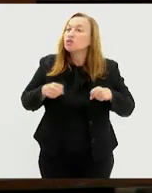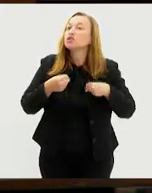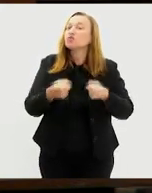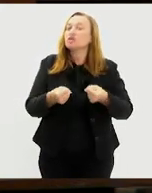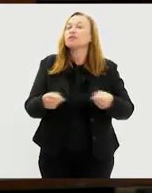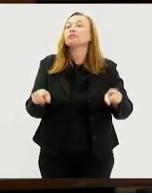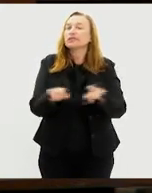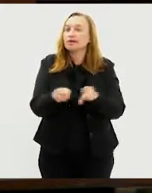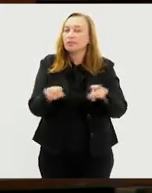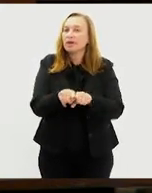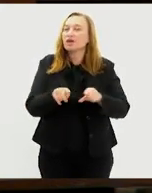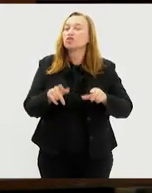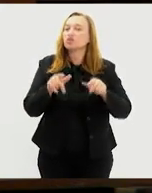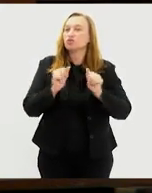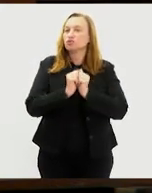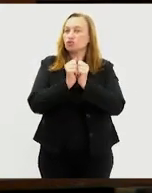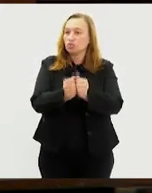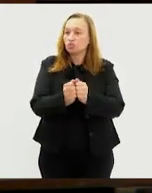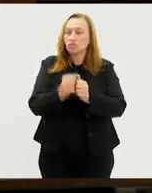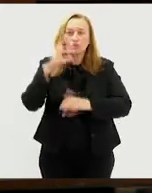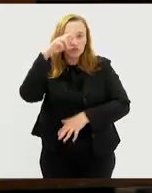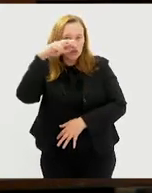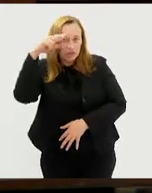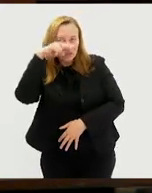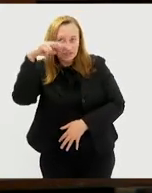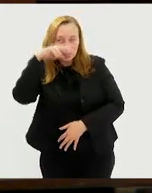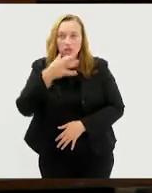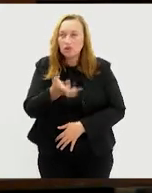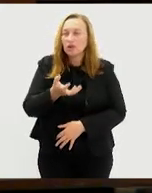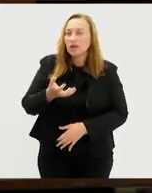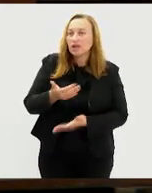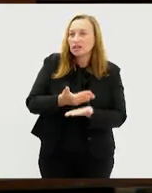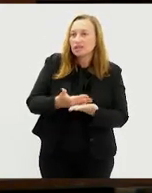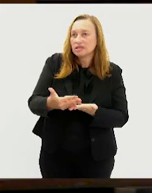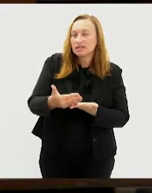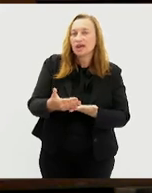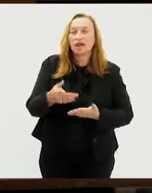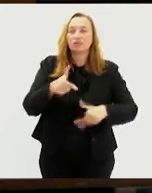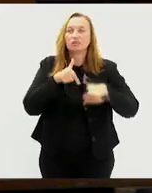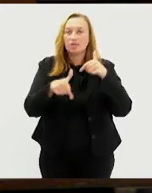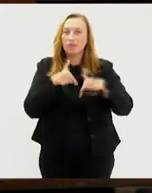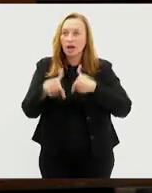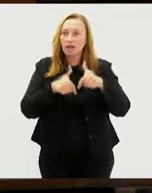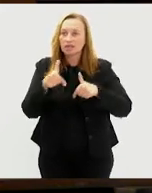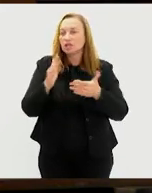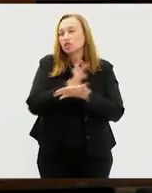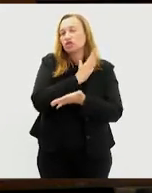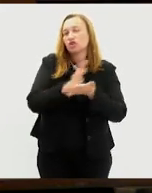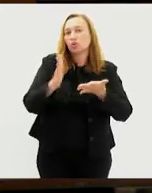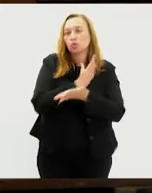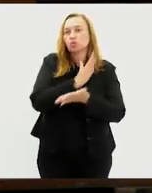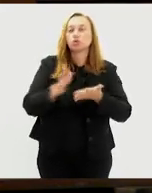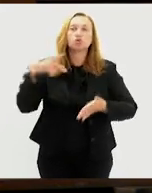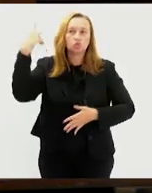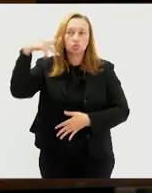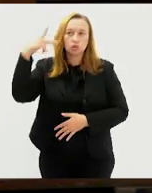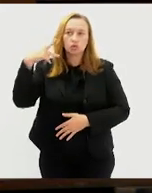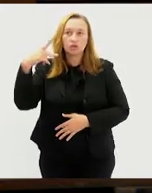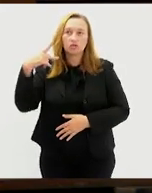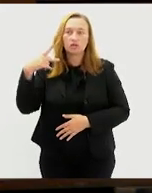da fiscalização e eu quero aqui começar a destacar o trabalho de alguns vereadores cade de